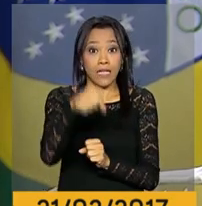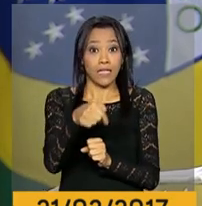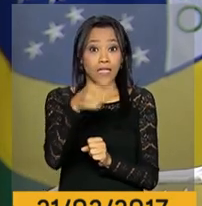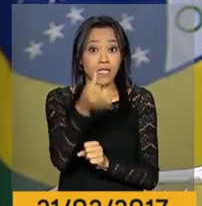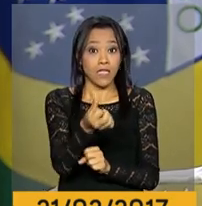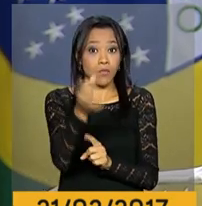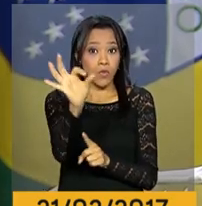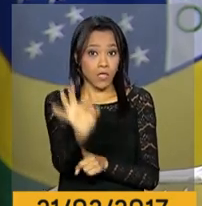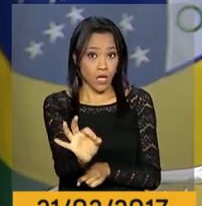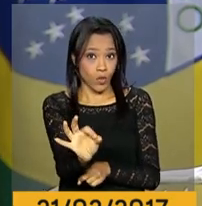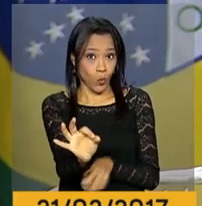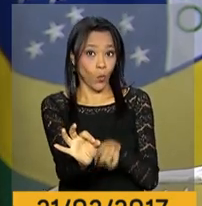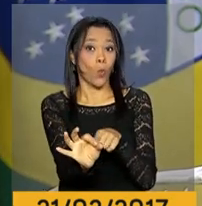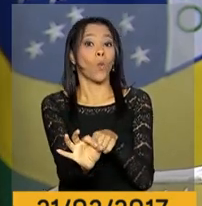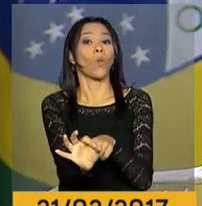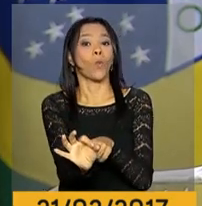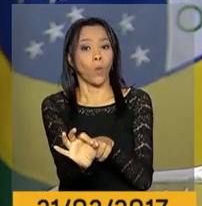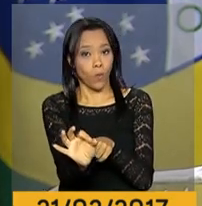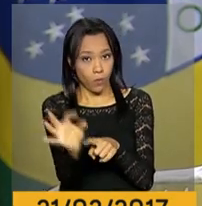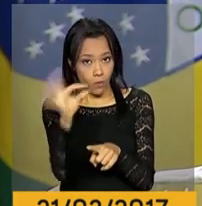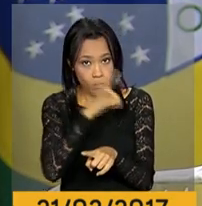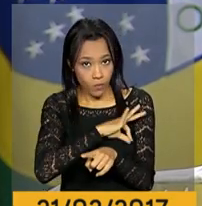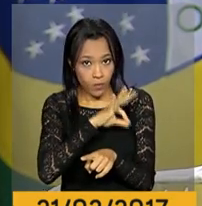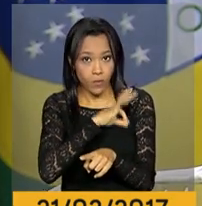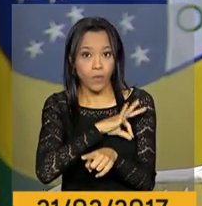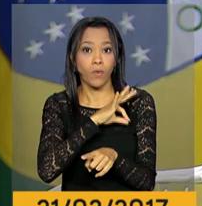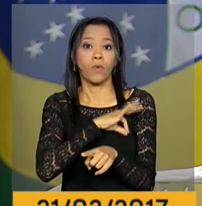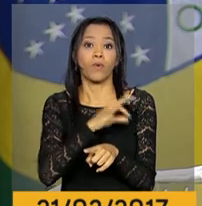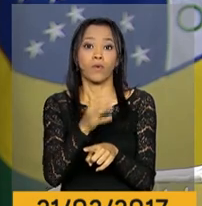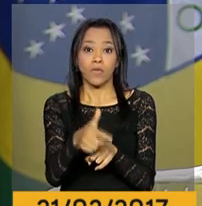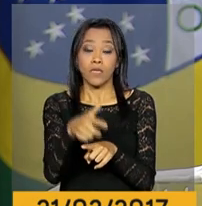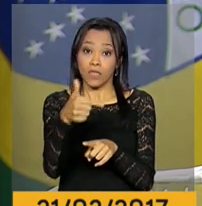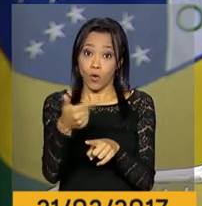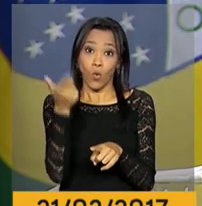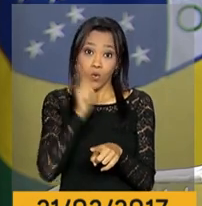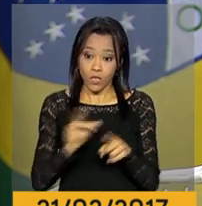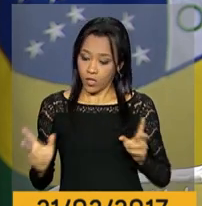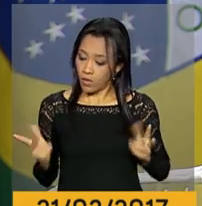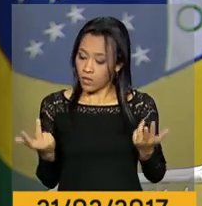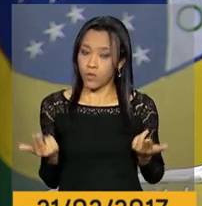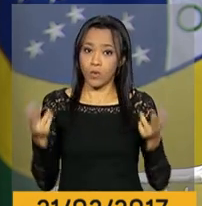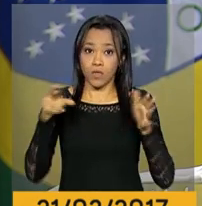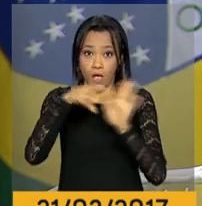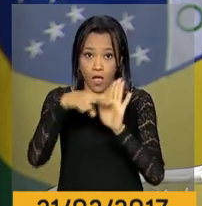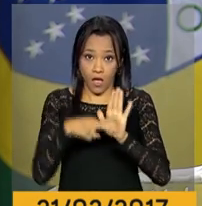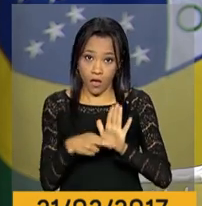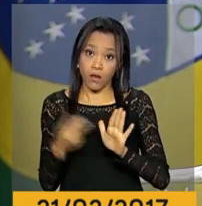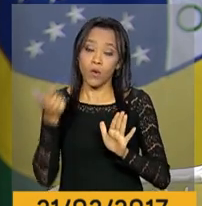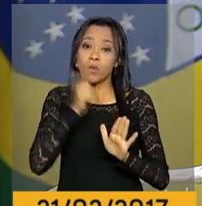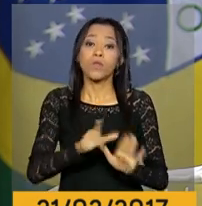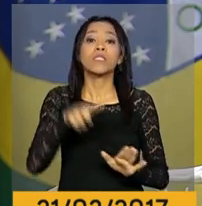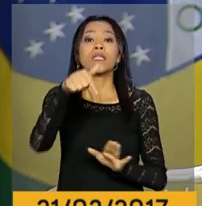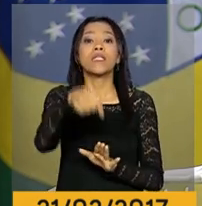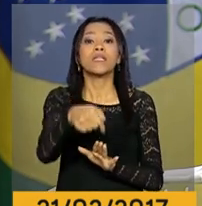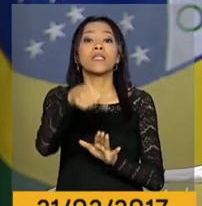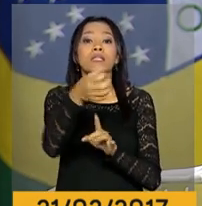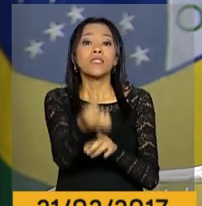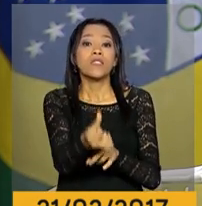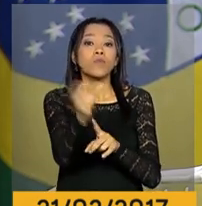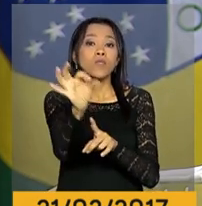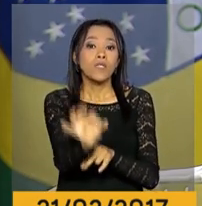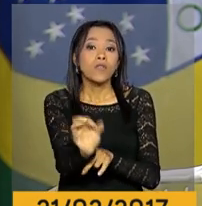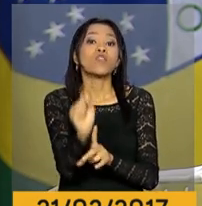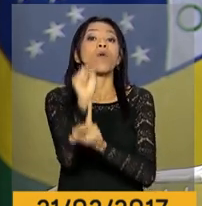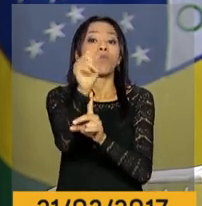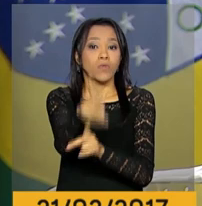76% portanto se você cumprir esses dois requisitos você tem 76% de aposentadoria mas se